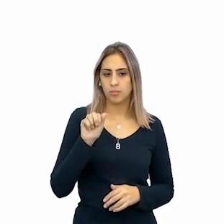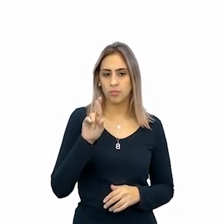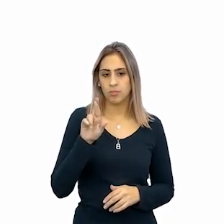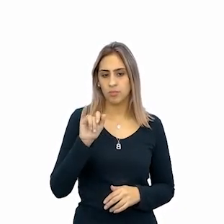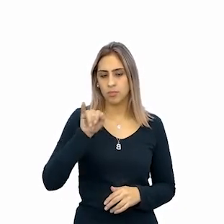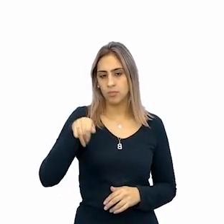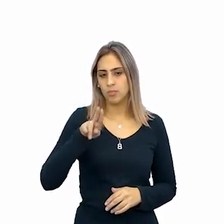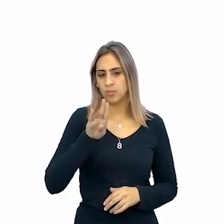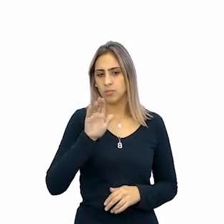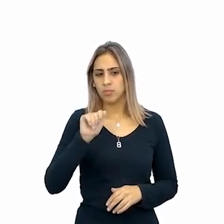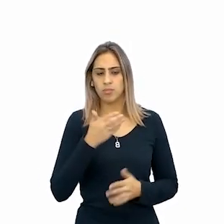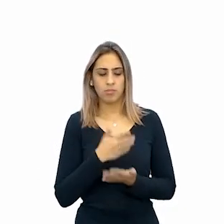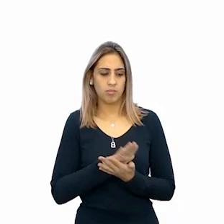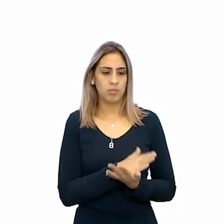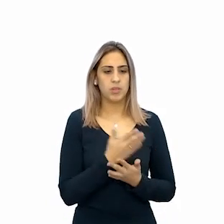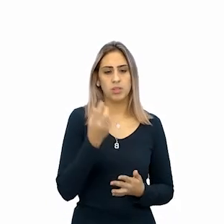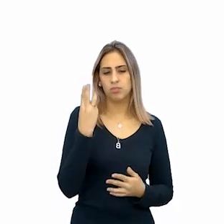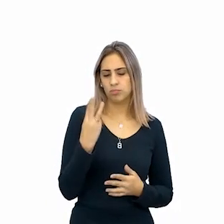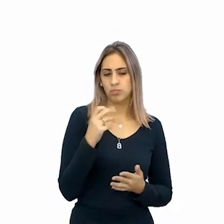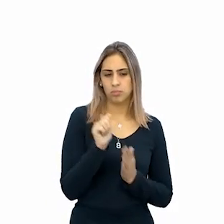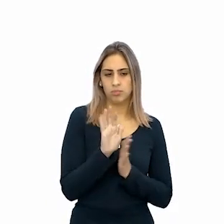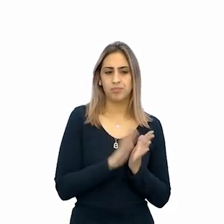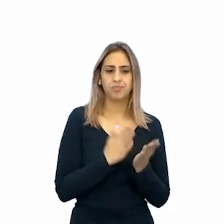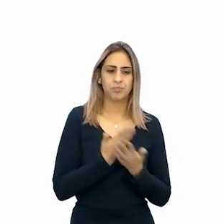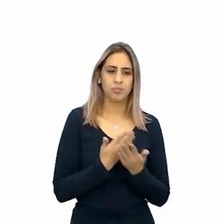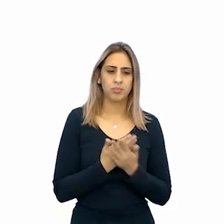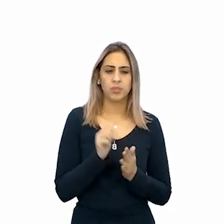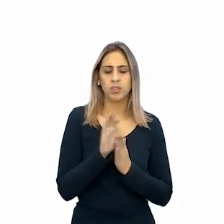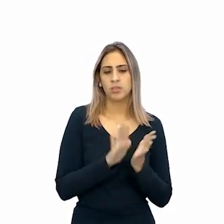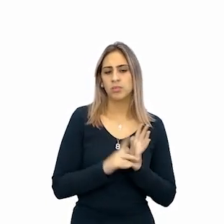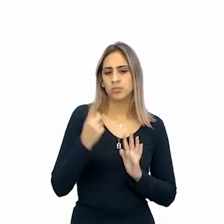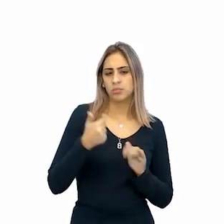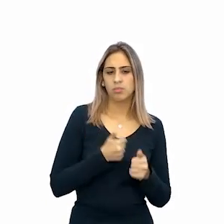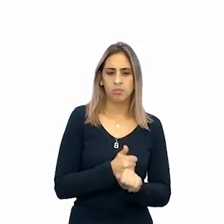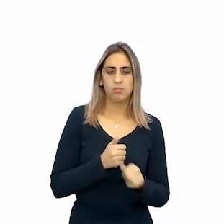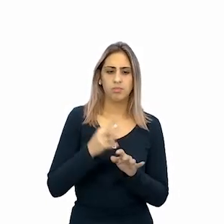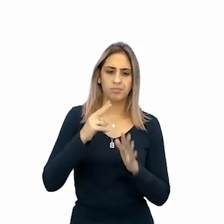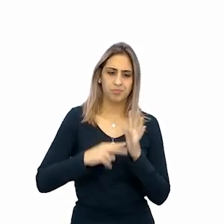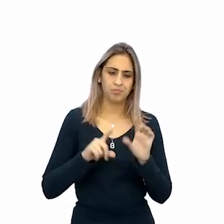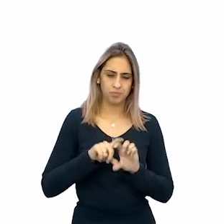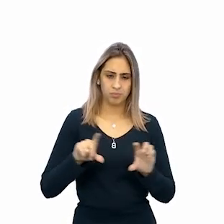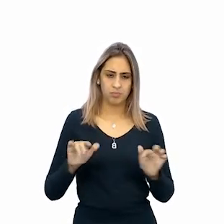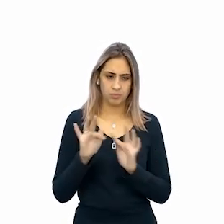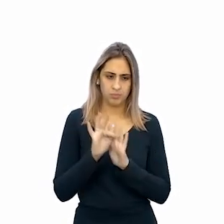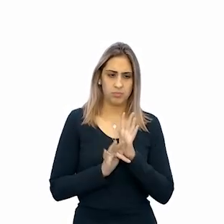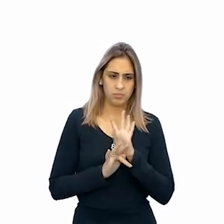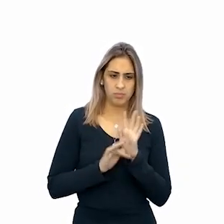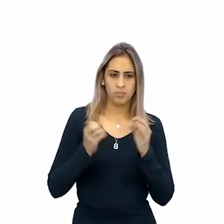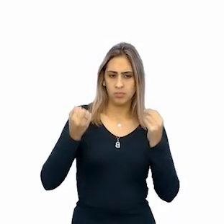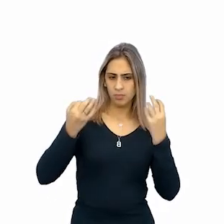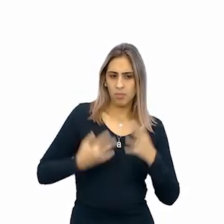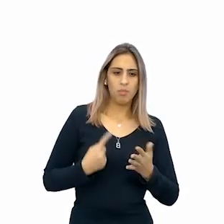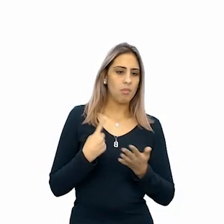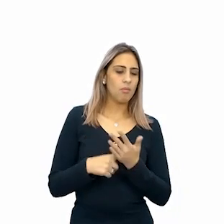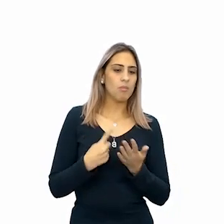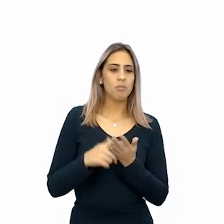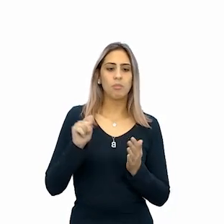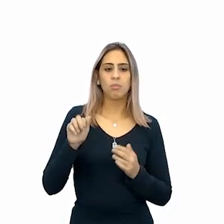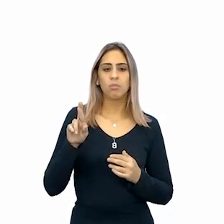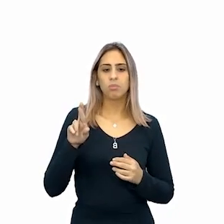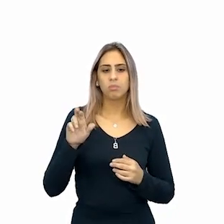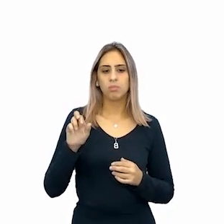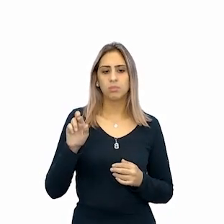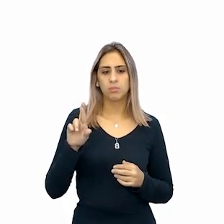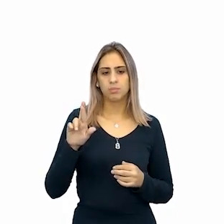3 atividades. Na atividade 1, acompanhar a leitura de um trecho de texto que explica por que